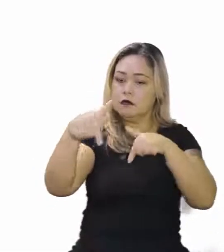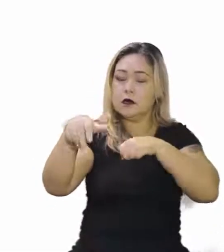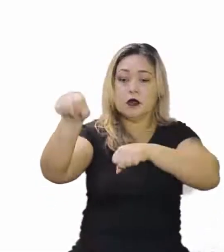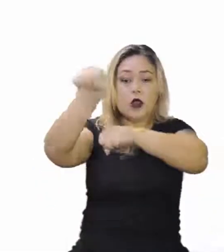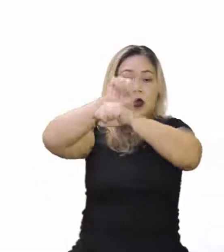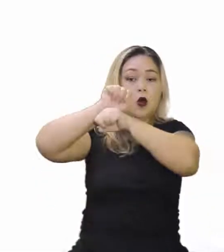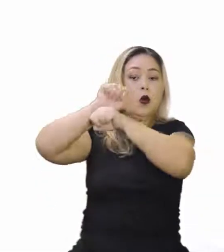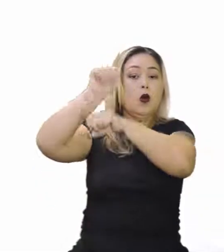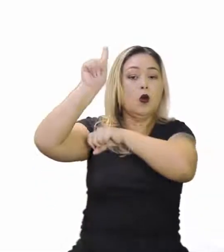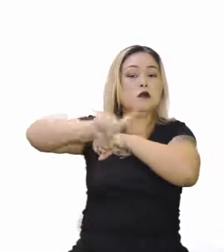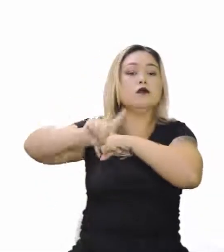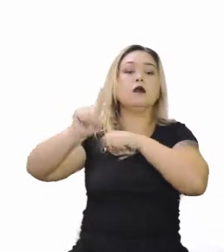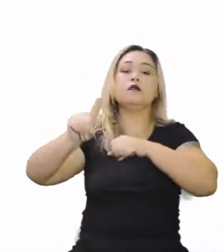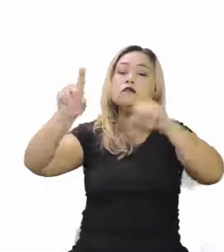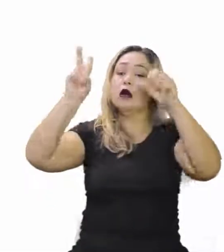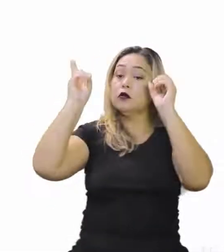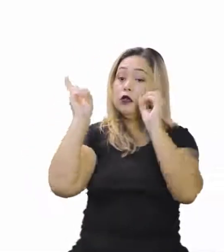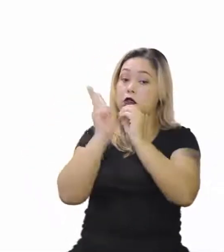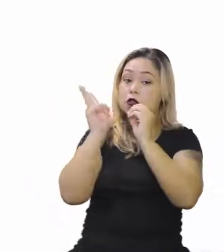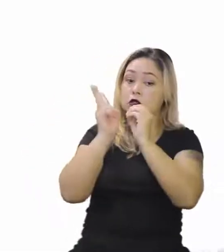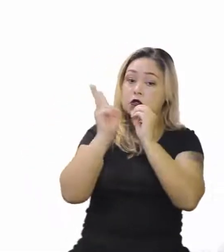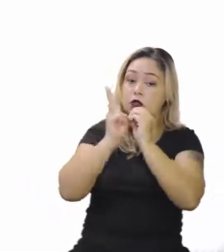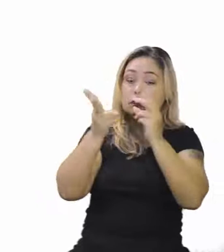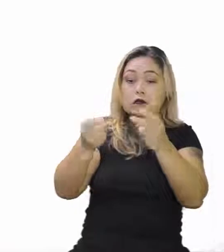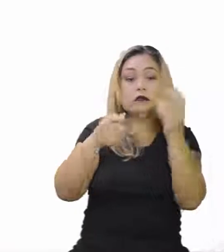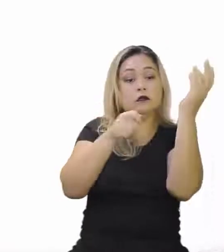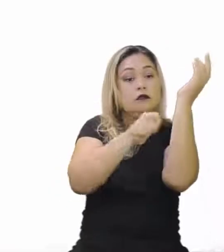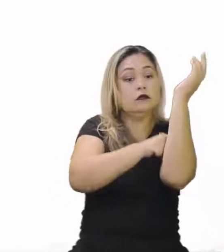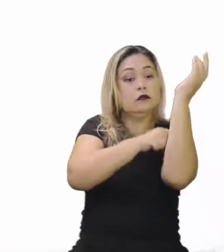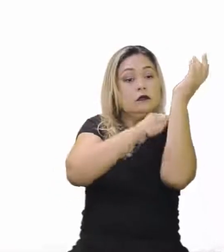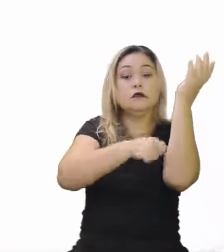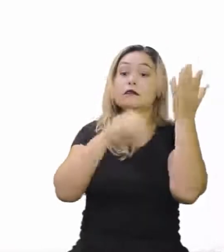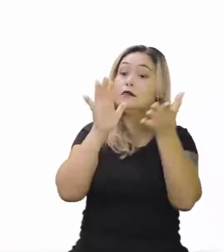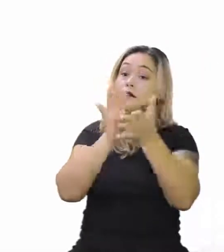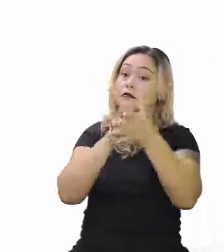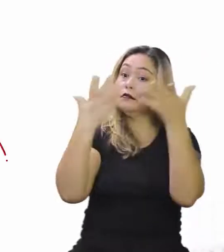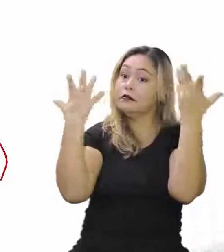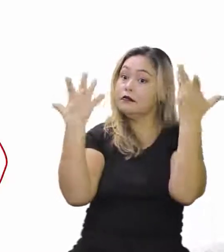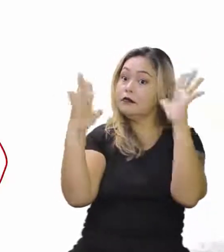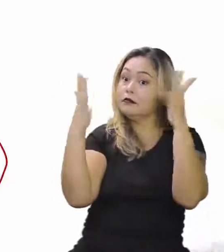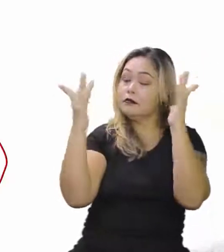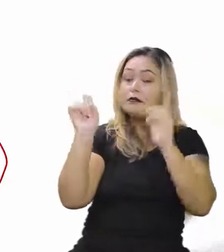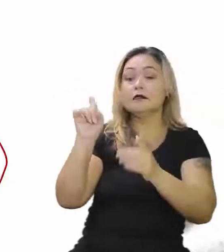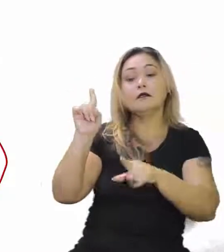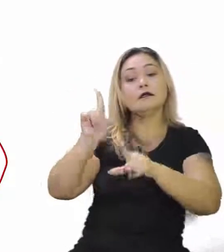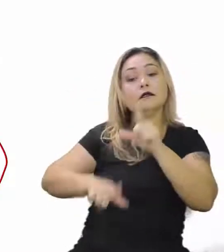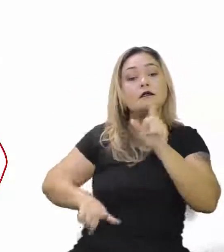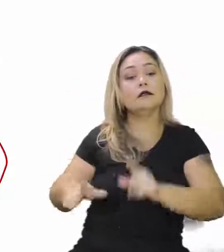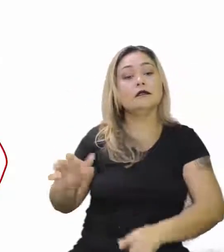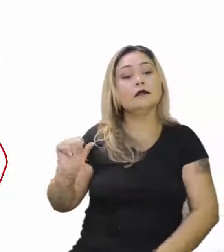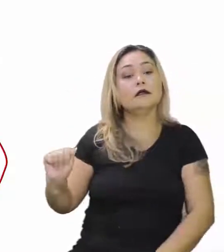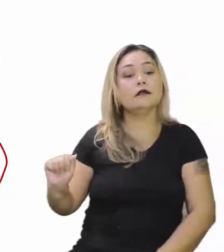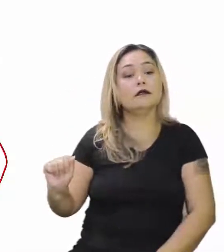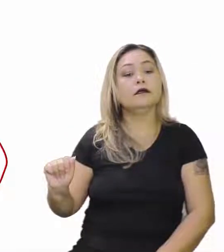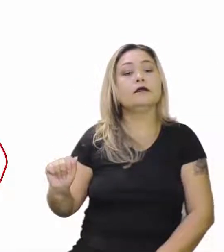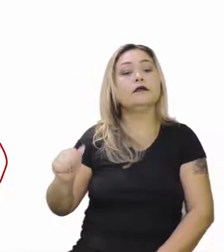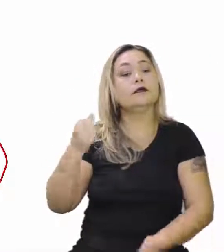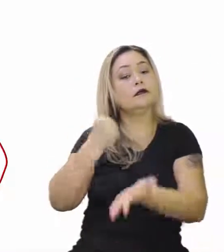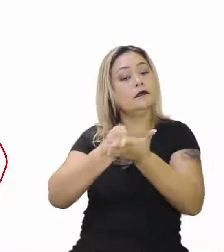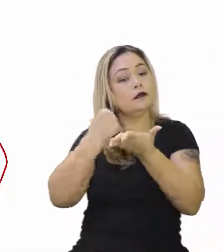escravo indígena na extração da borracha? Então, parabéns quem colocou aí a letra A.